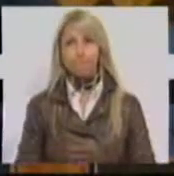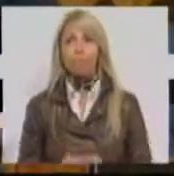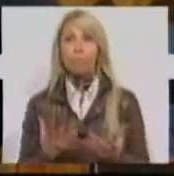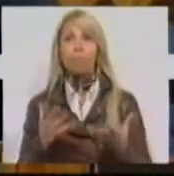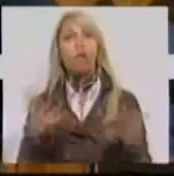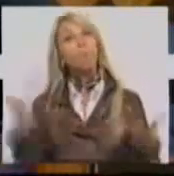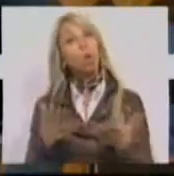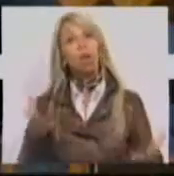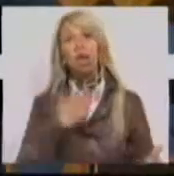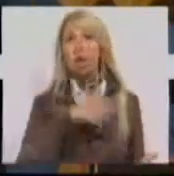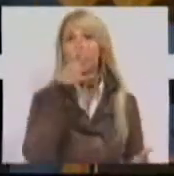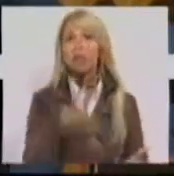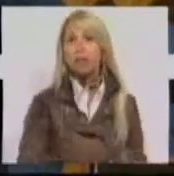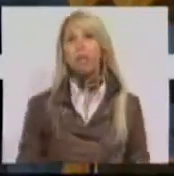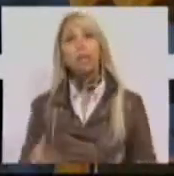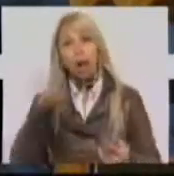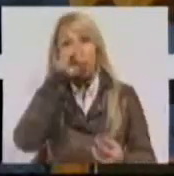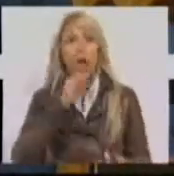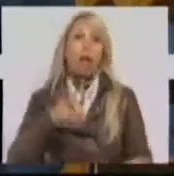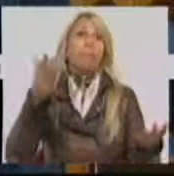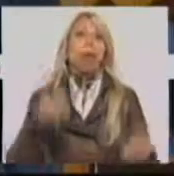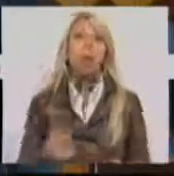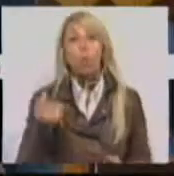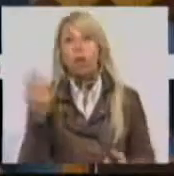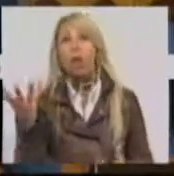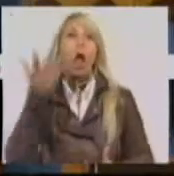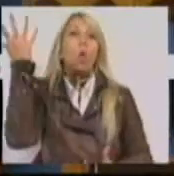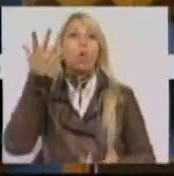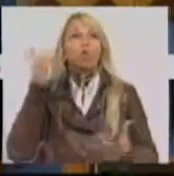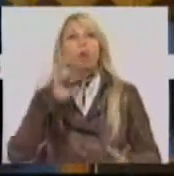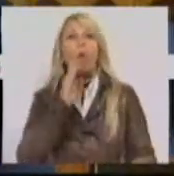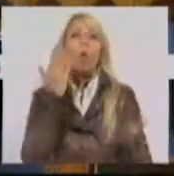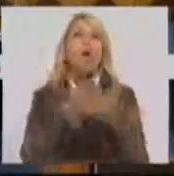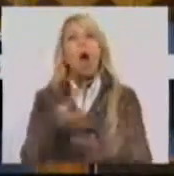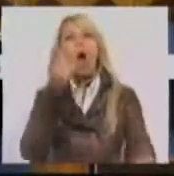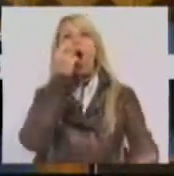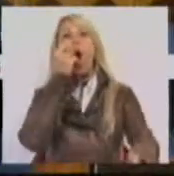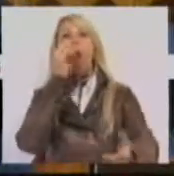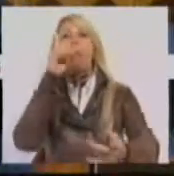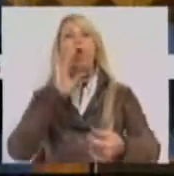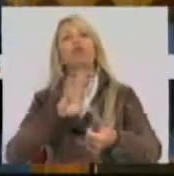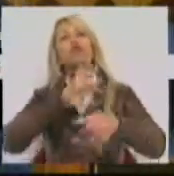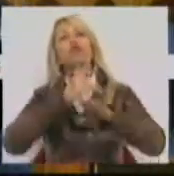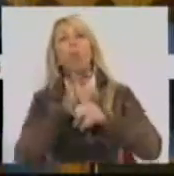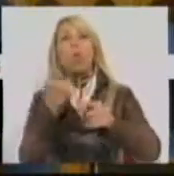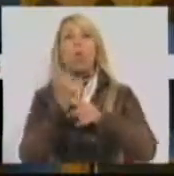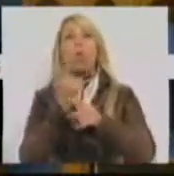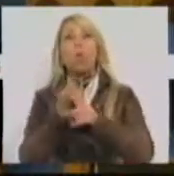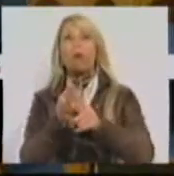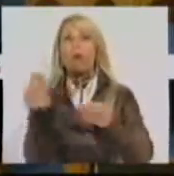a maioria gosta de dizer, gosta de relembrar um bocado que a cultura é o que faz do homem outra coisa que um acidente, não é? Para